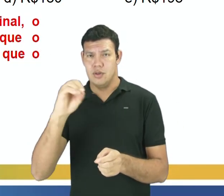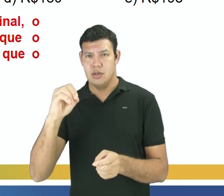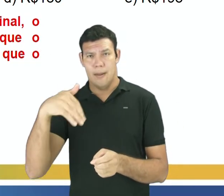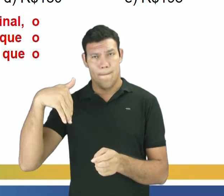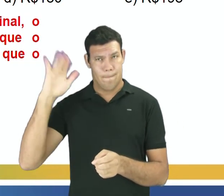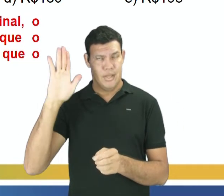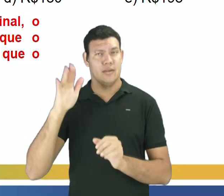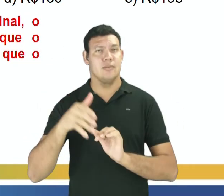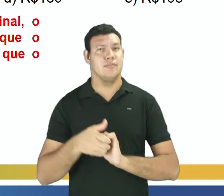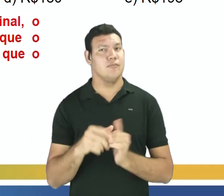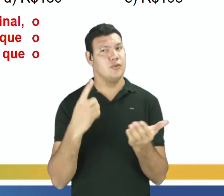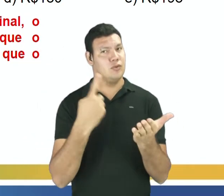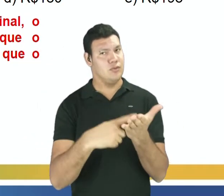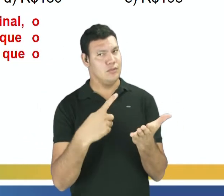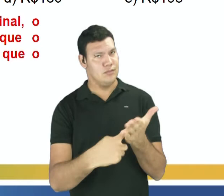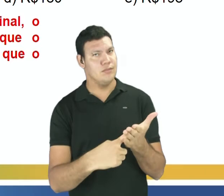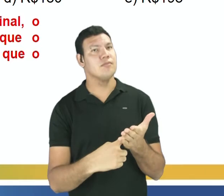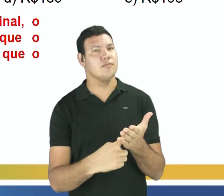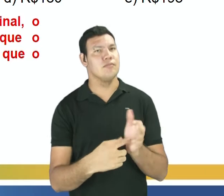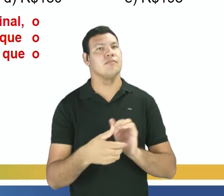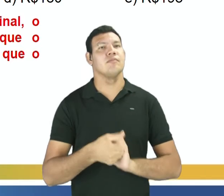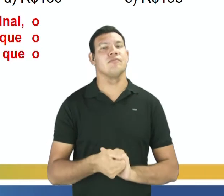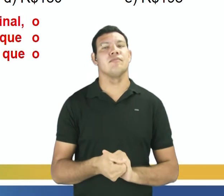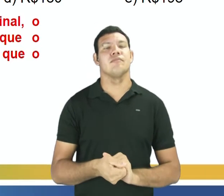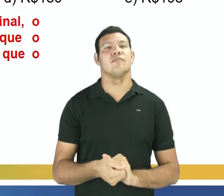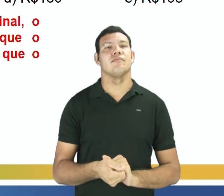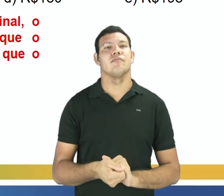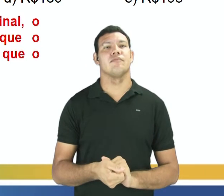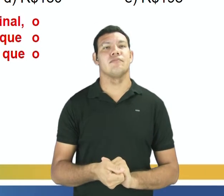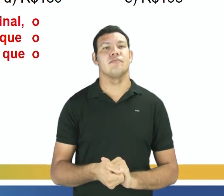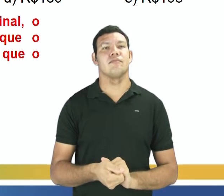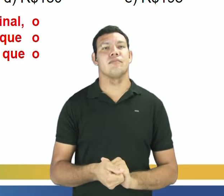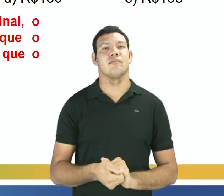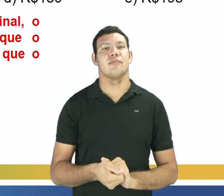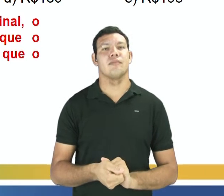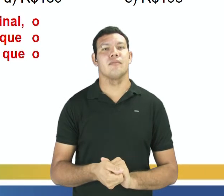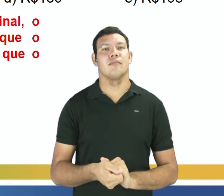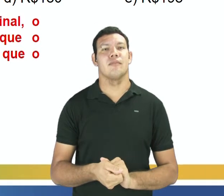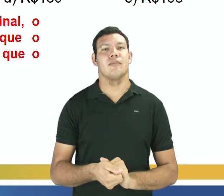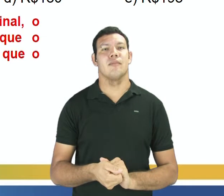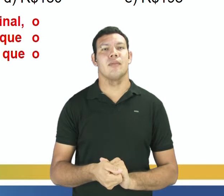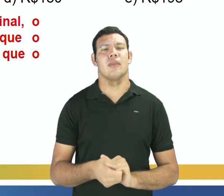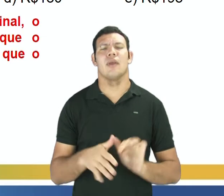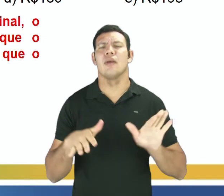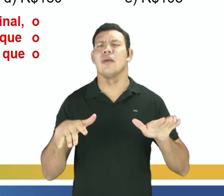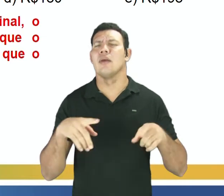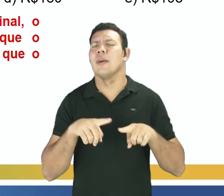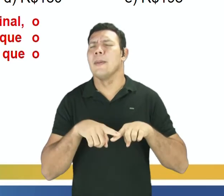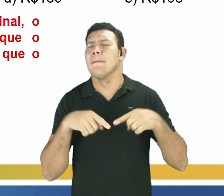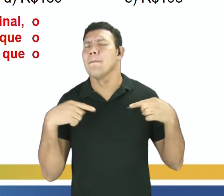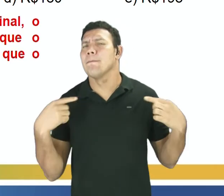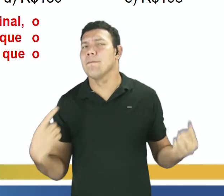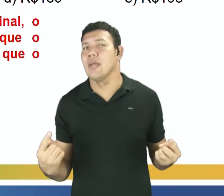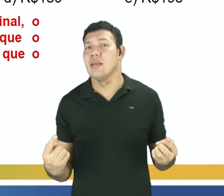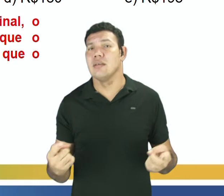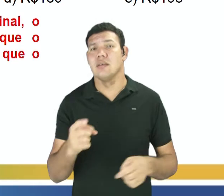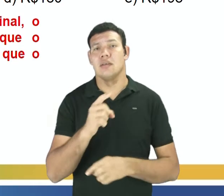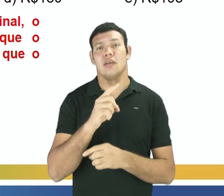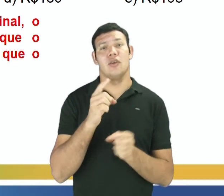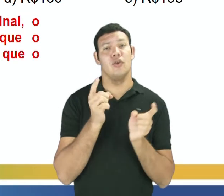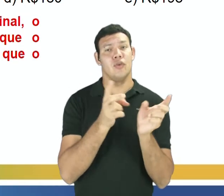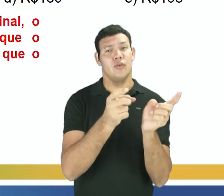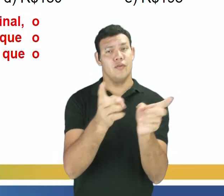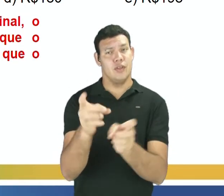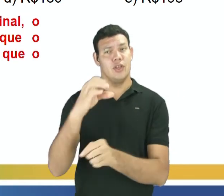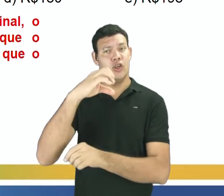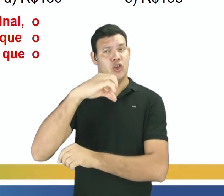que o combinado. Ele assim ganharia, né, se vendesse os R$ 1.200. Mas o que ocorreu? Ele vendeu